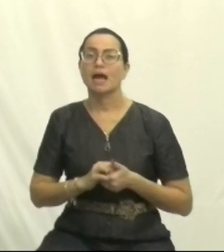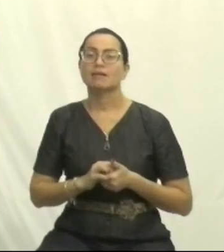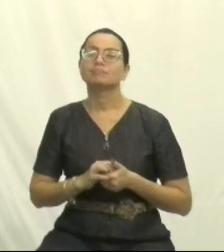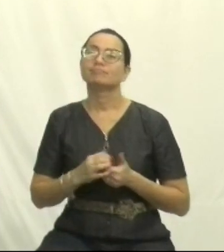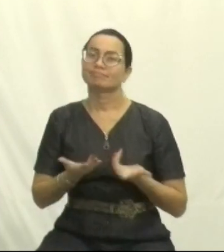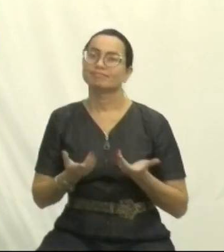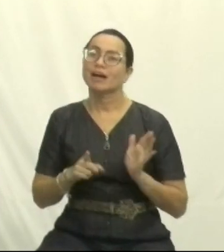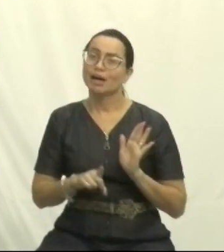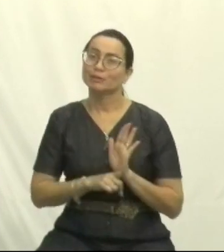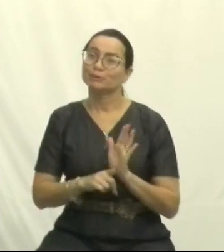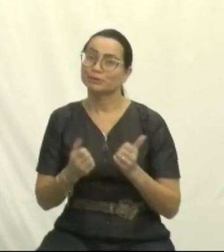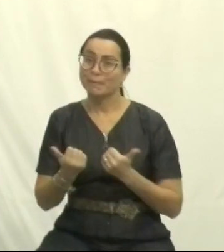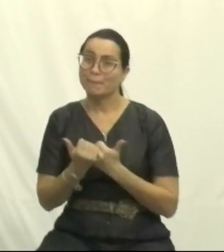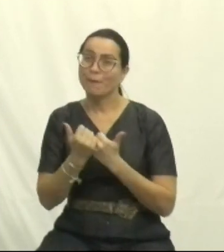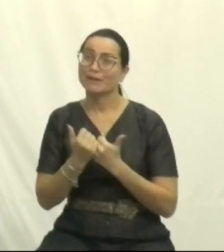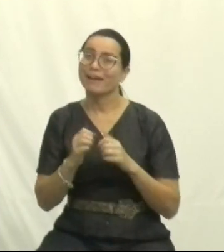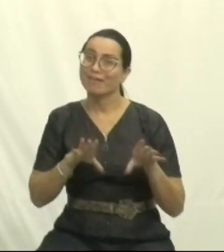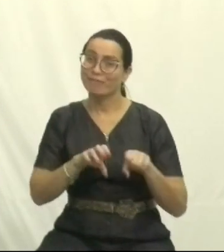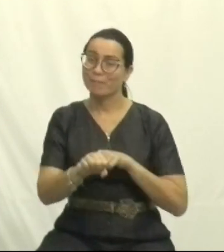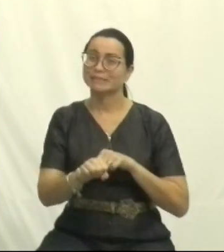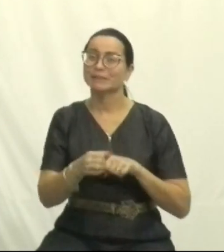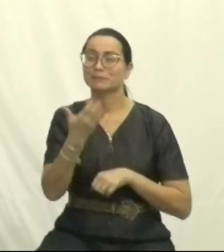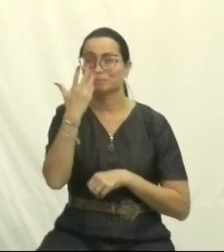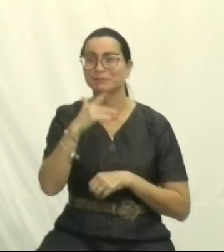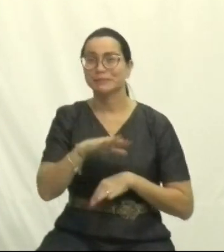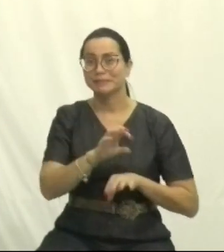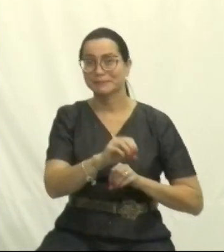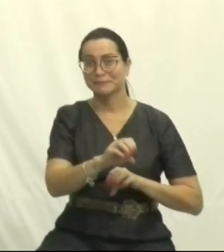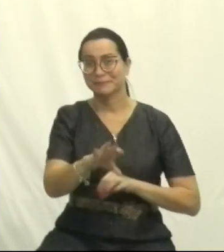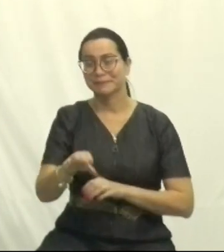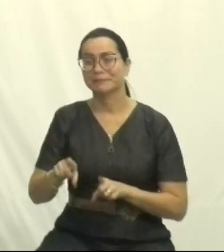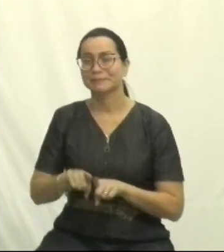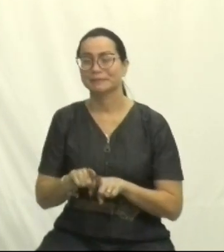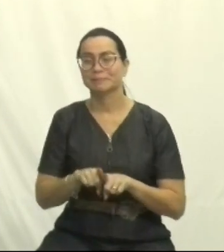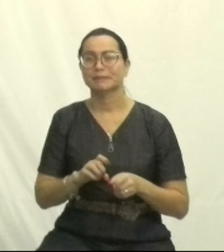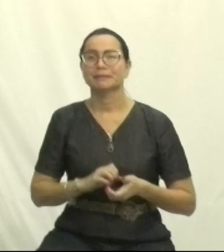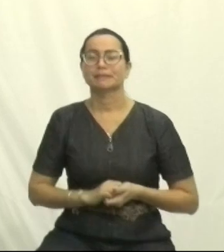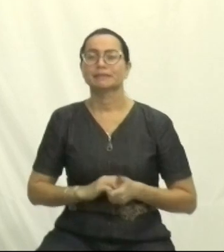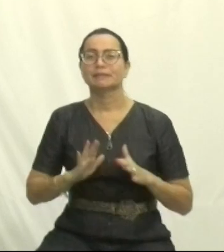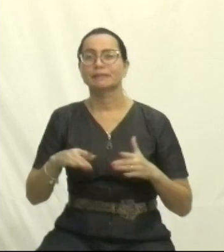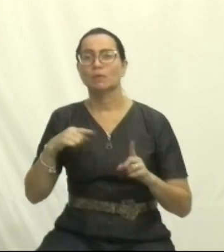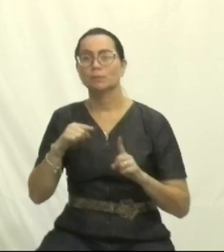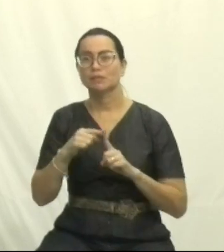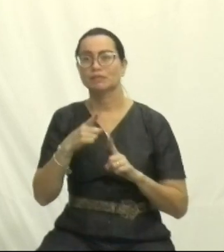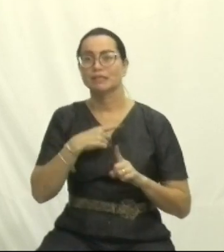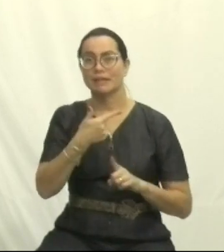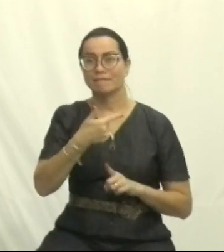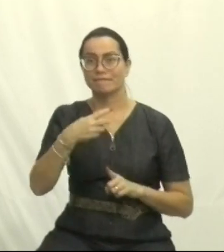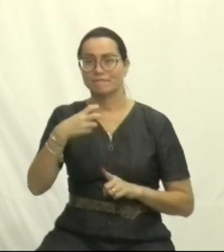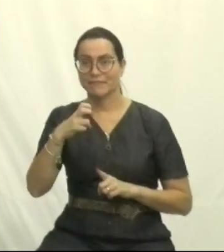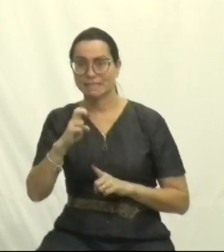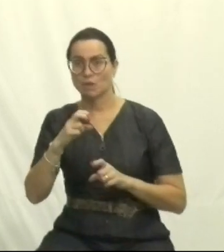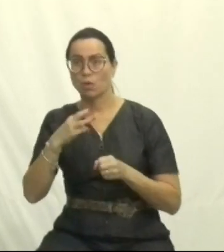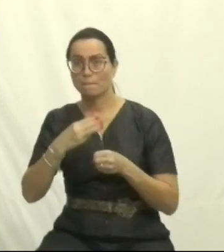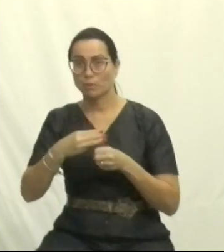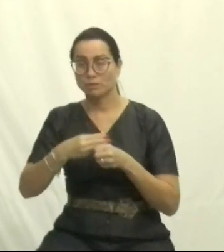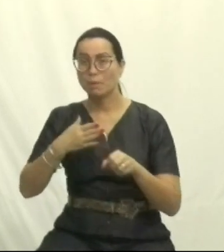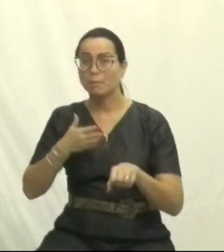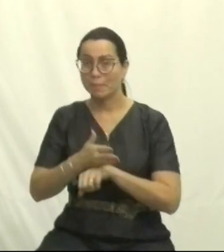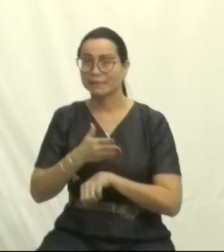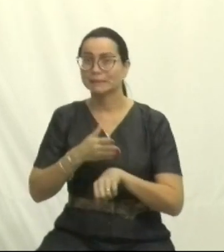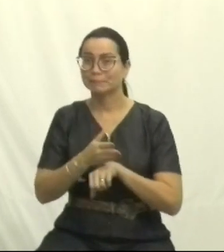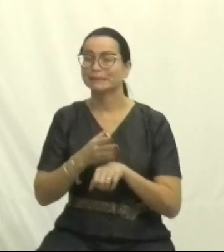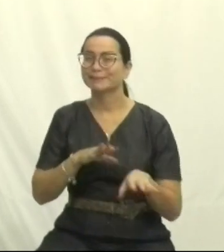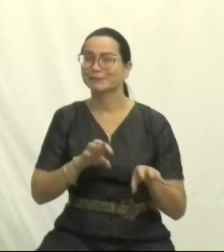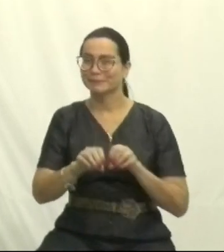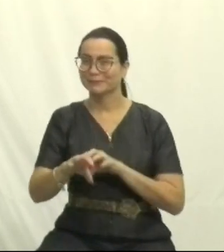formação. Mas o objetivo nesse ano é que a gente forme em todos os 25 municípios da nossa circunscrição. Porque a sementinha que está sendo